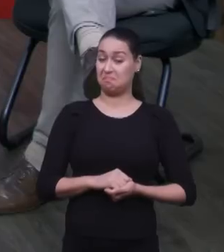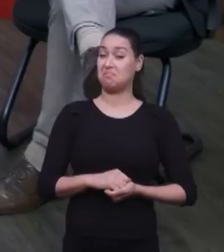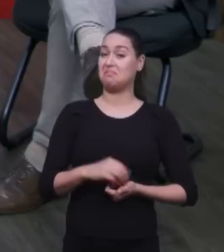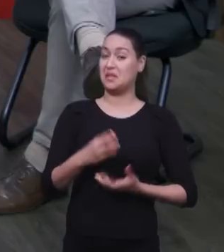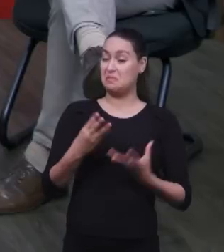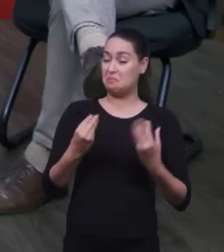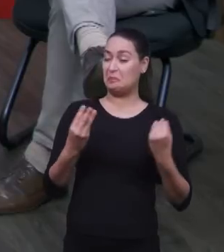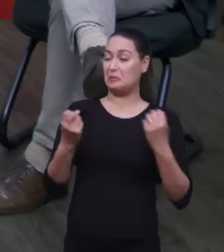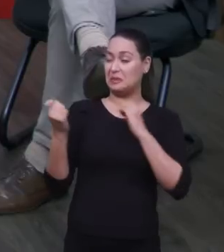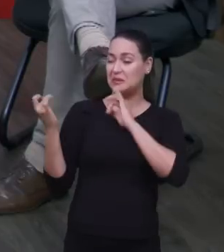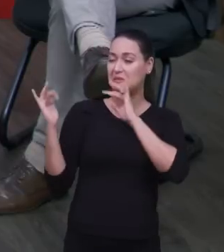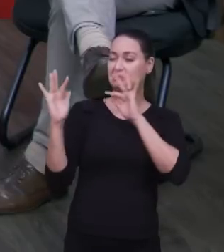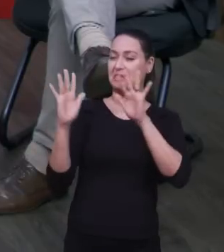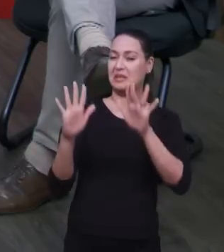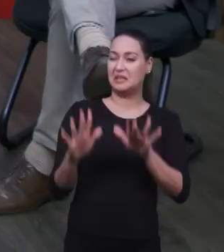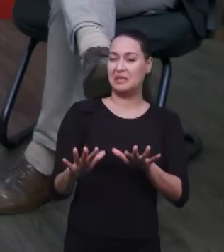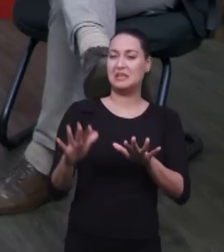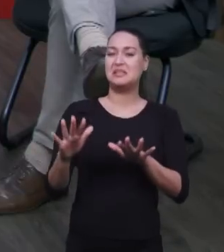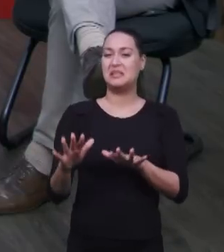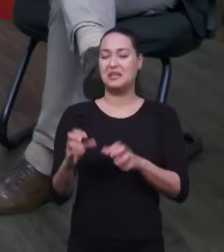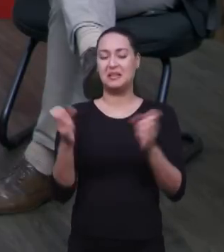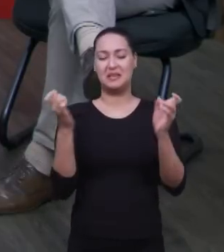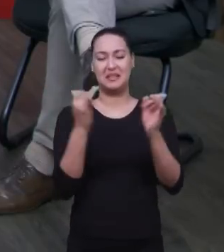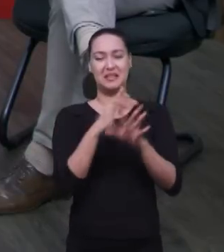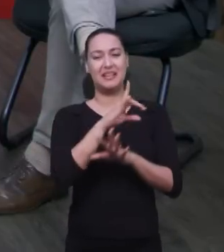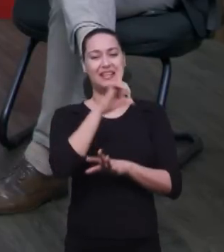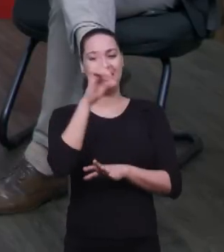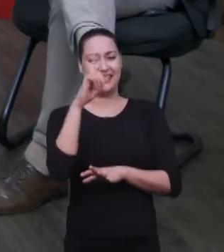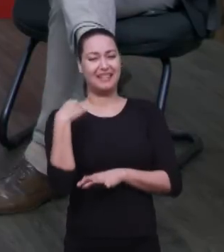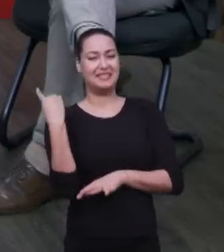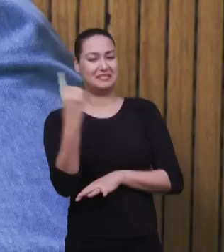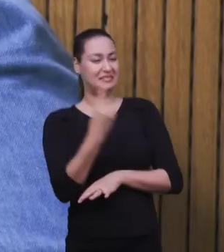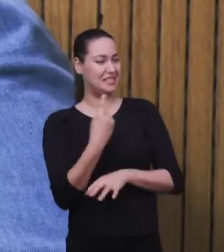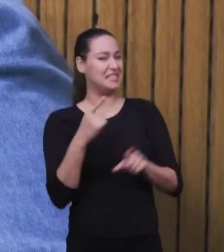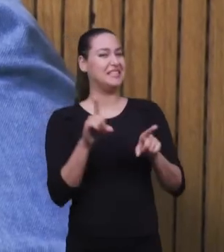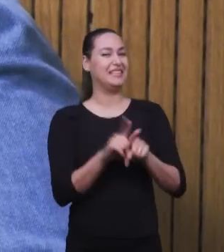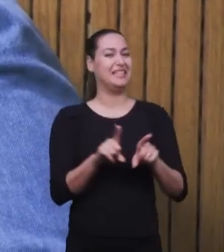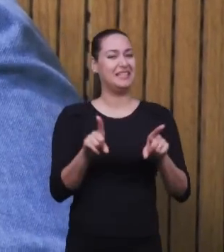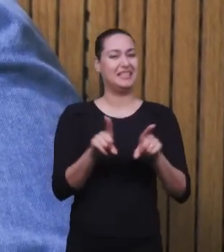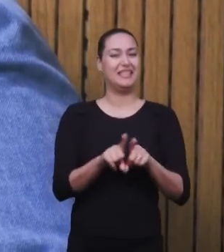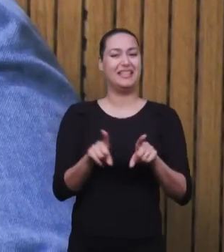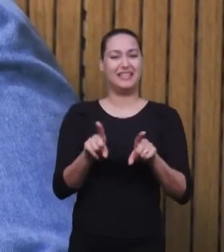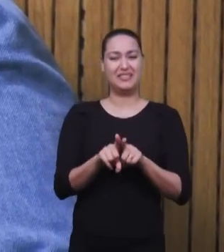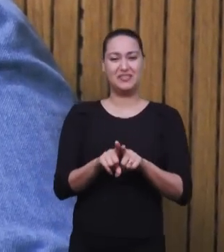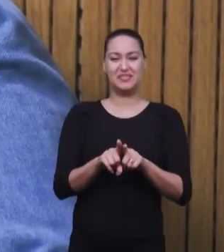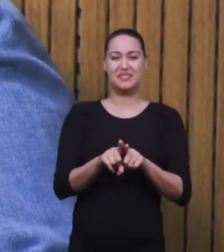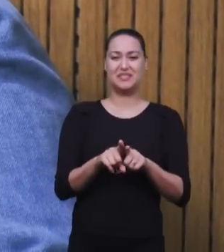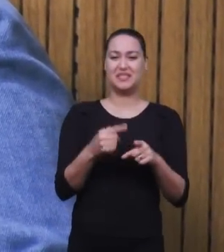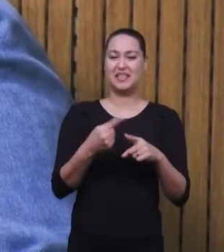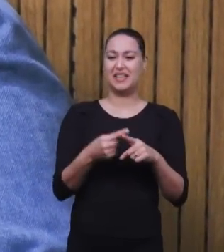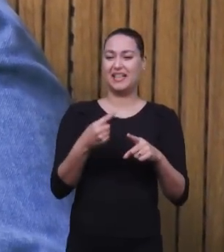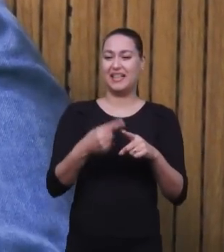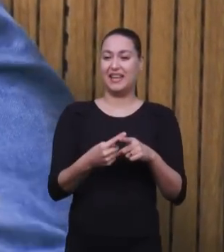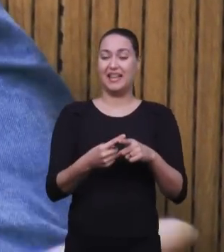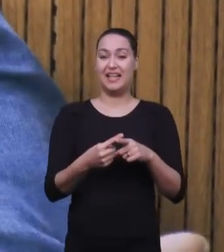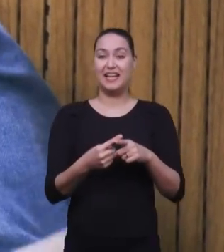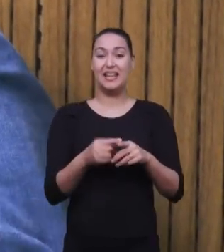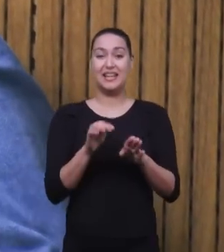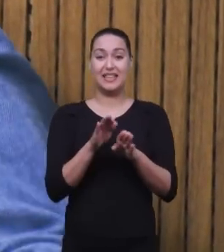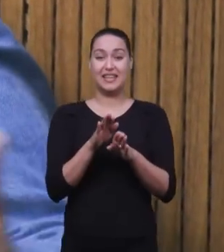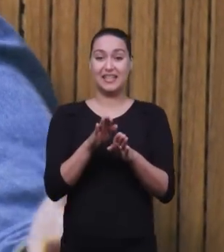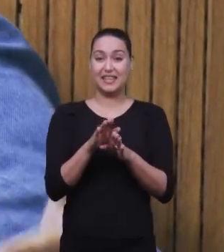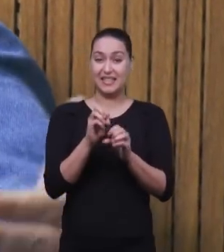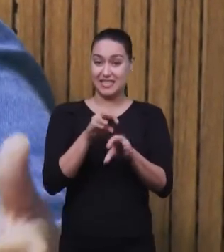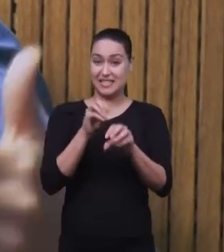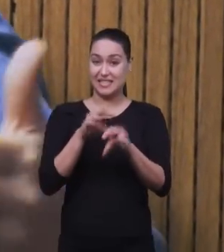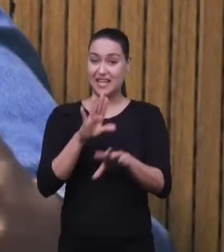hoje. Eu recebi uma bênção. Glória a Deus por isso. Nós também ficamos felizes porque fomos instruídos, né? Agora ninguém pode